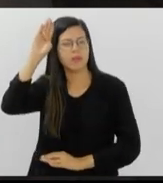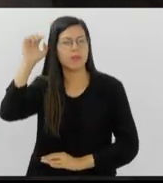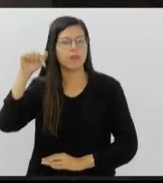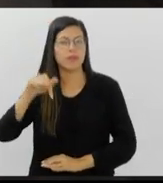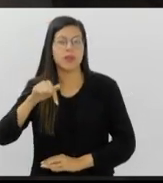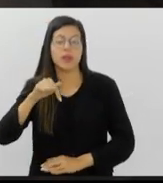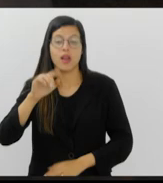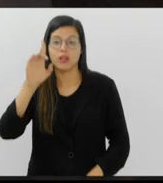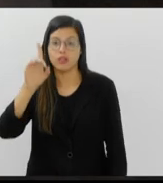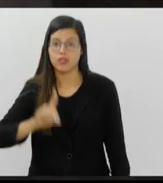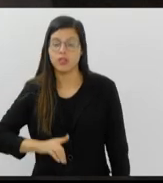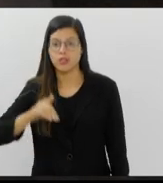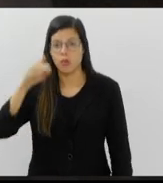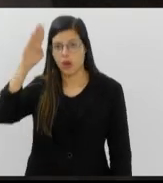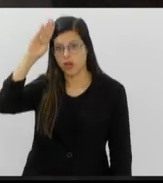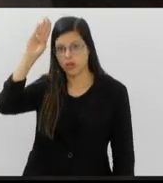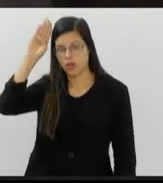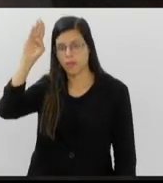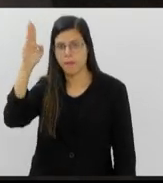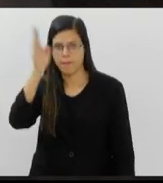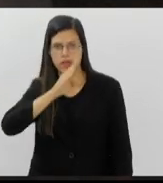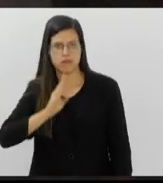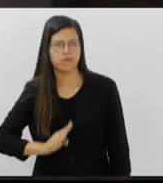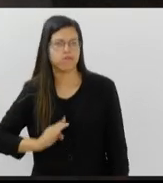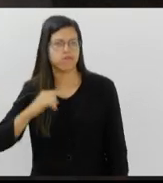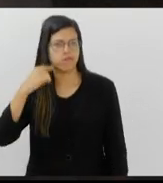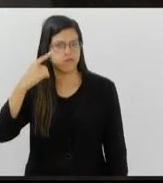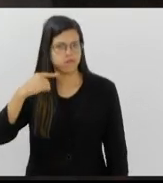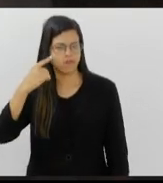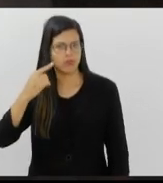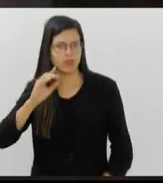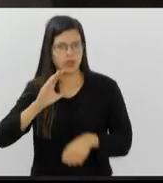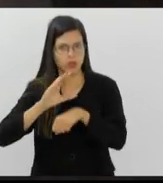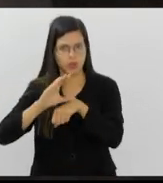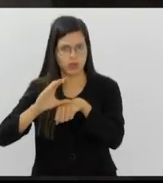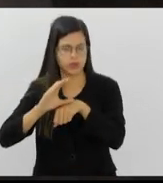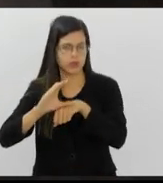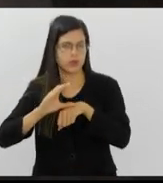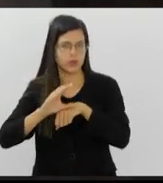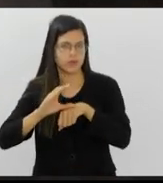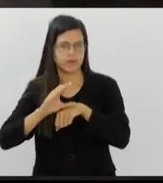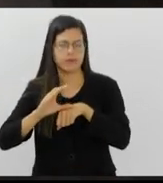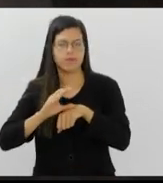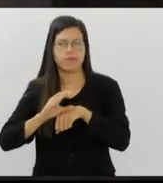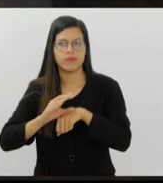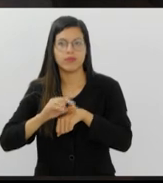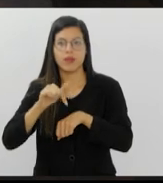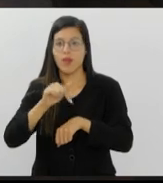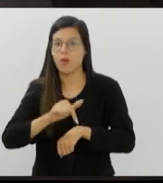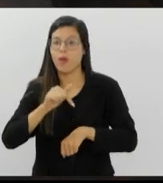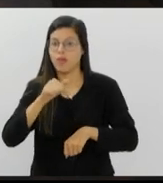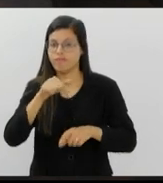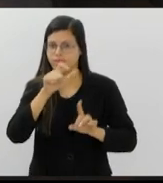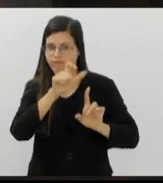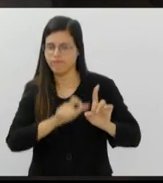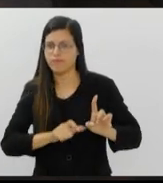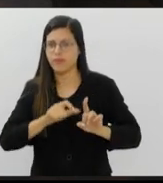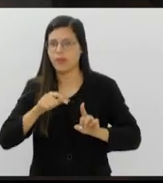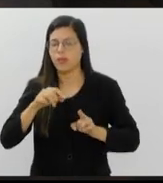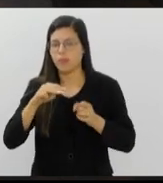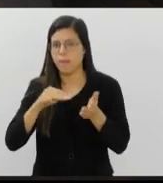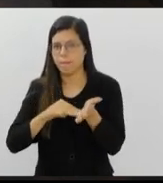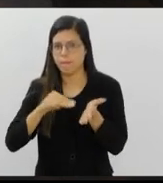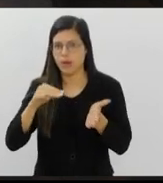à direção da Academia Brasileira de Direito Constitucional. A jurista foi membro da Comissão Técnica